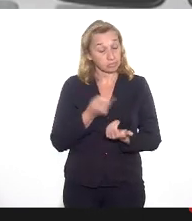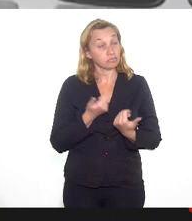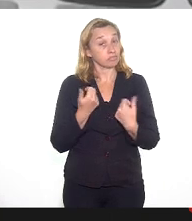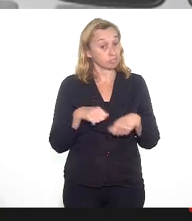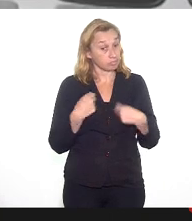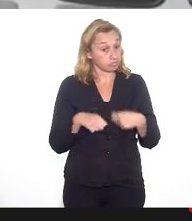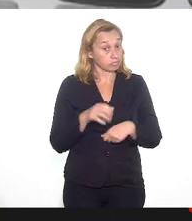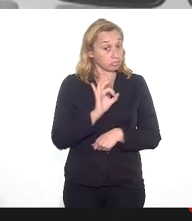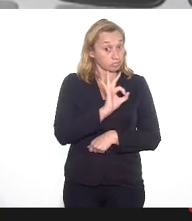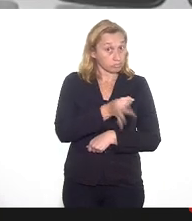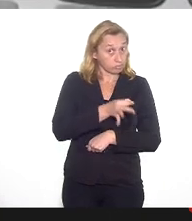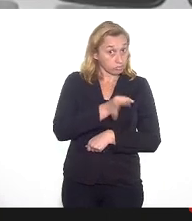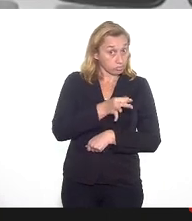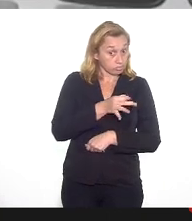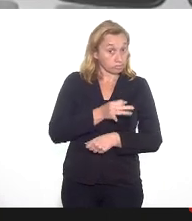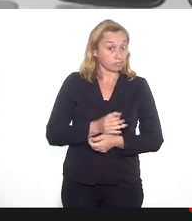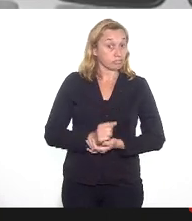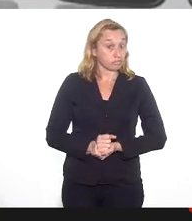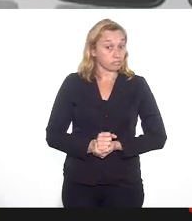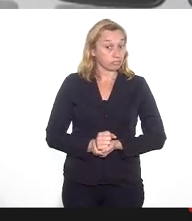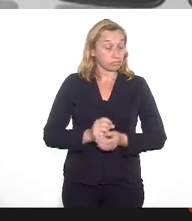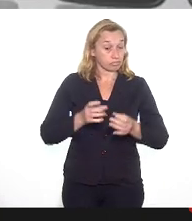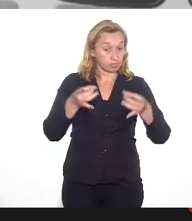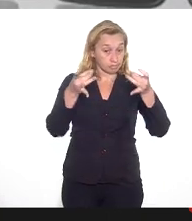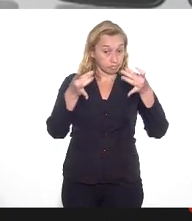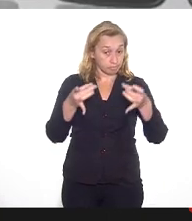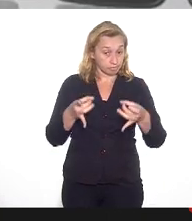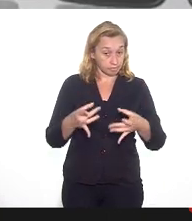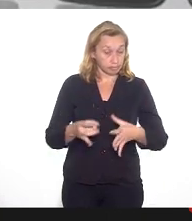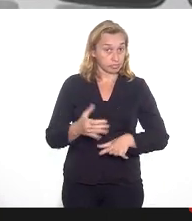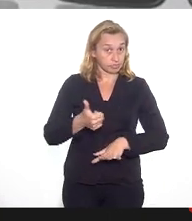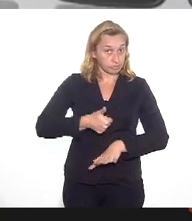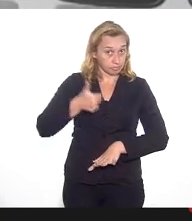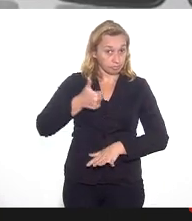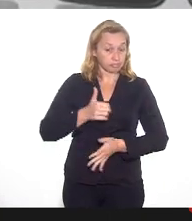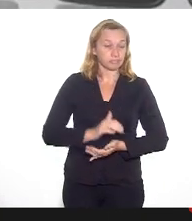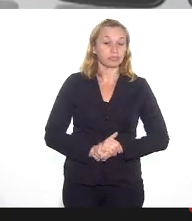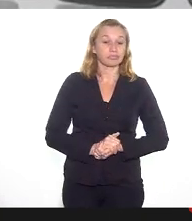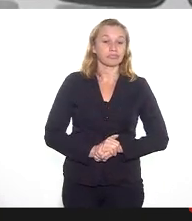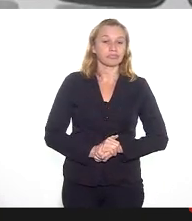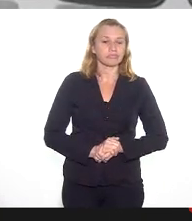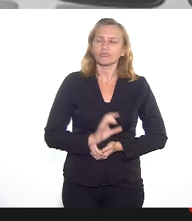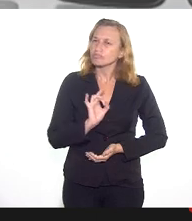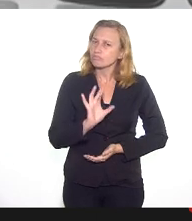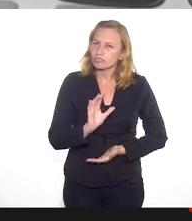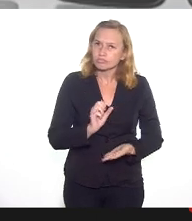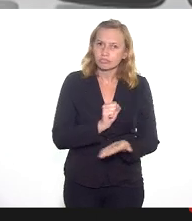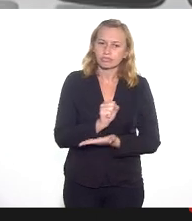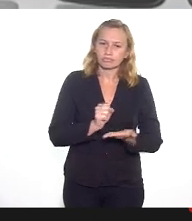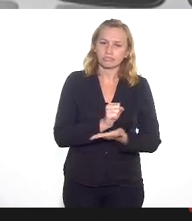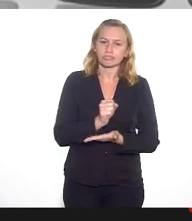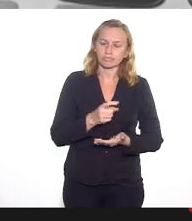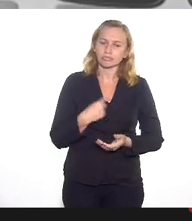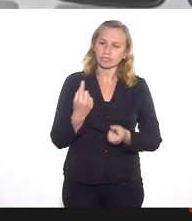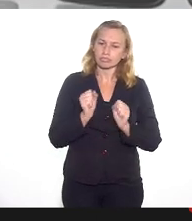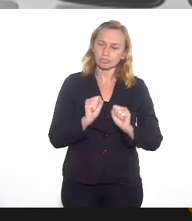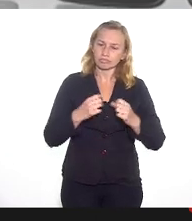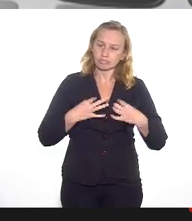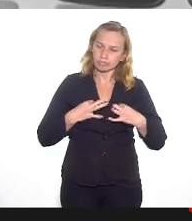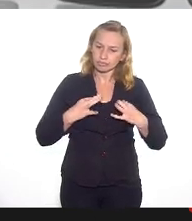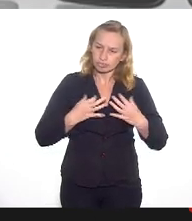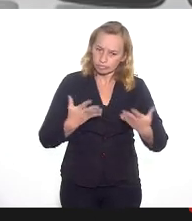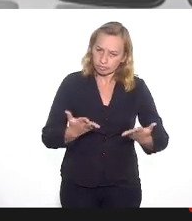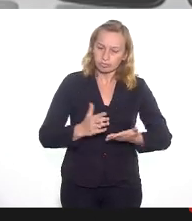precisa endereçar todos os pontos. Acho que era basicamente isso, tudo que a gente puder